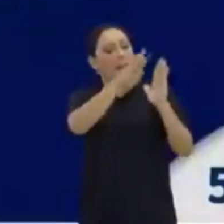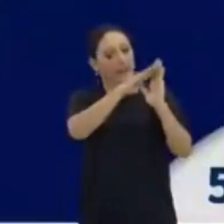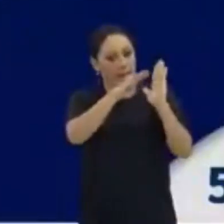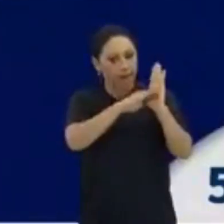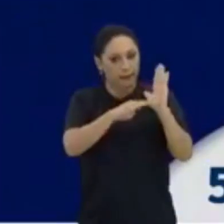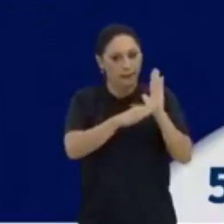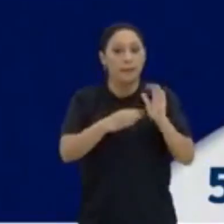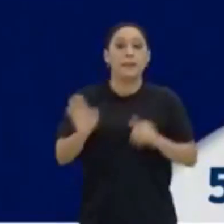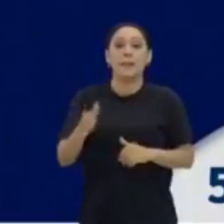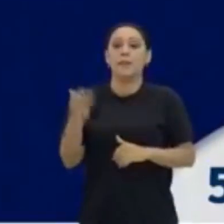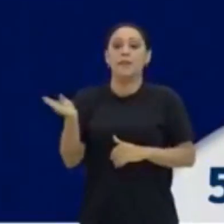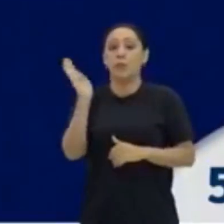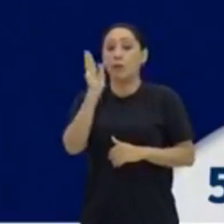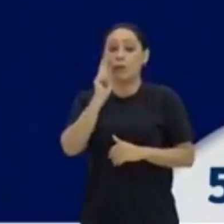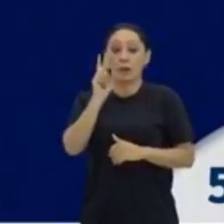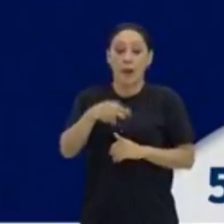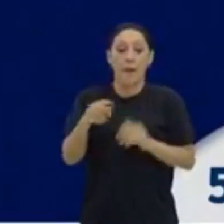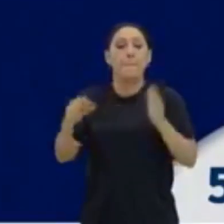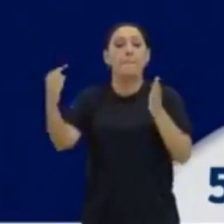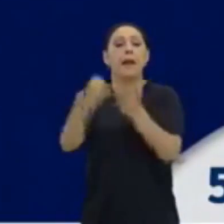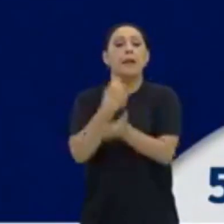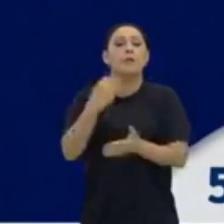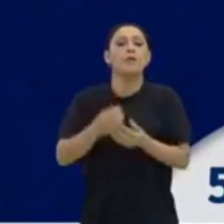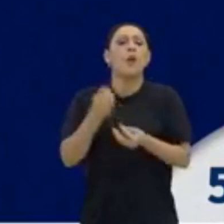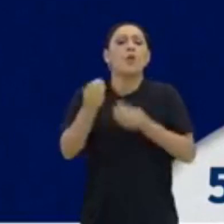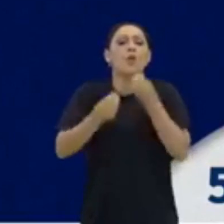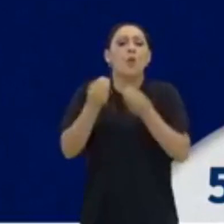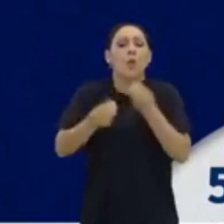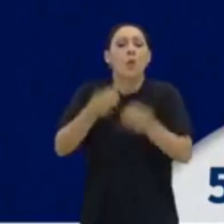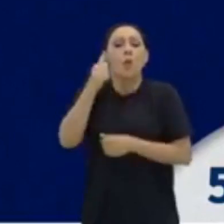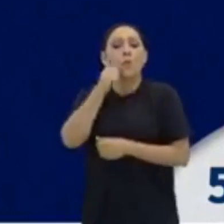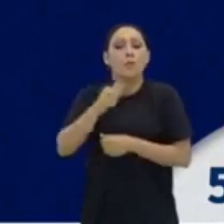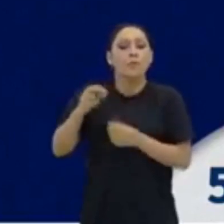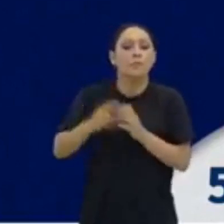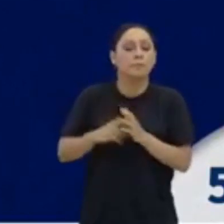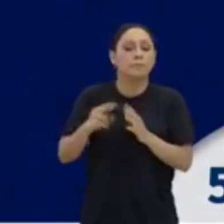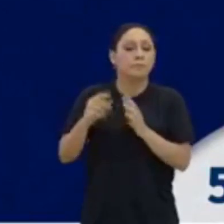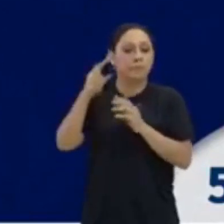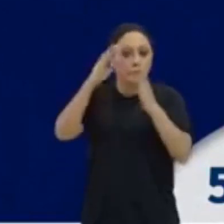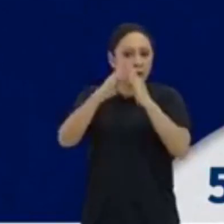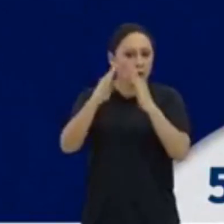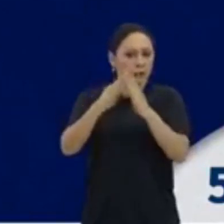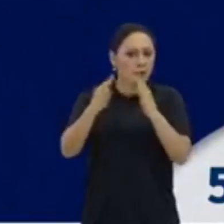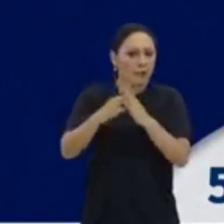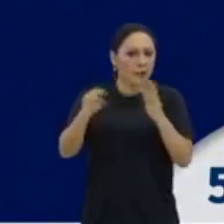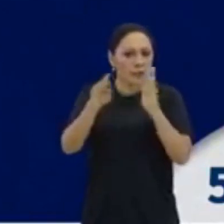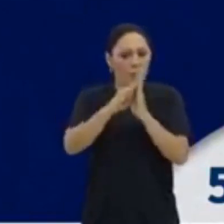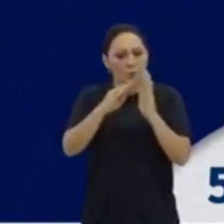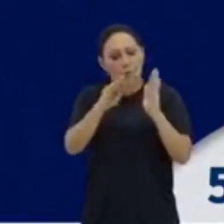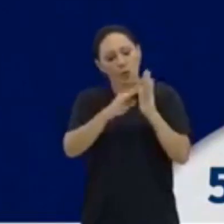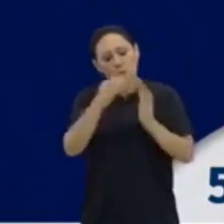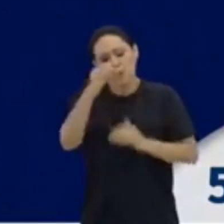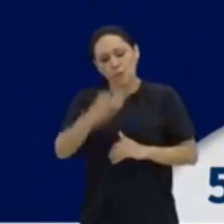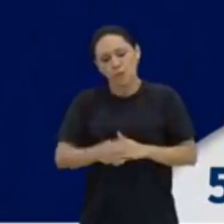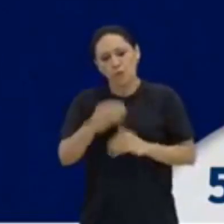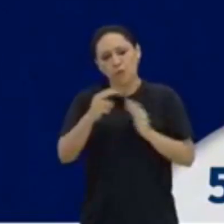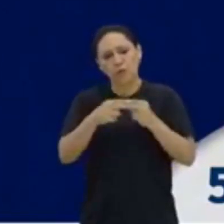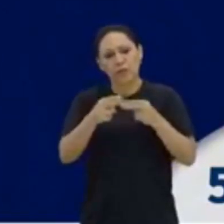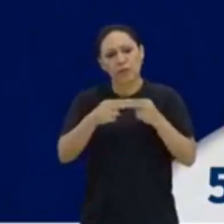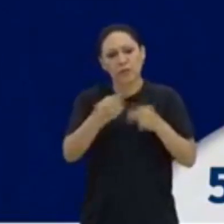só, pessoal. Perguntinha. Como uma dona de casa pode utilizar corretamente a quantidade certa de